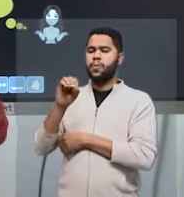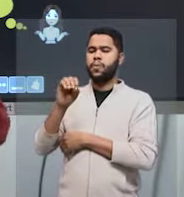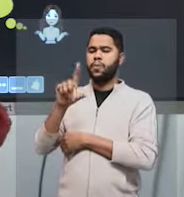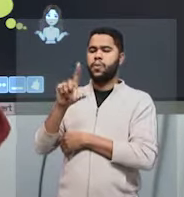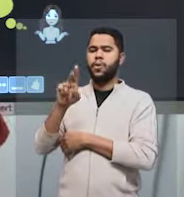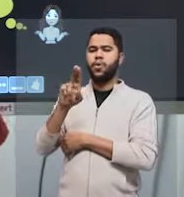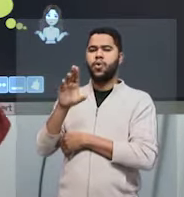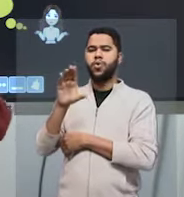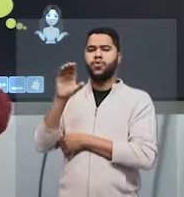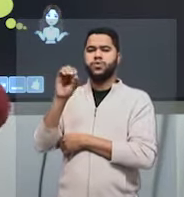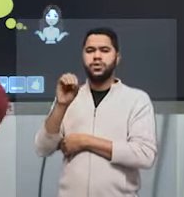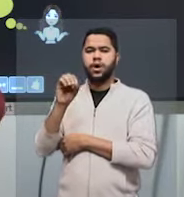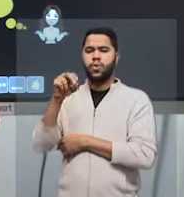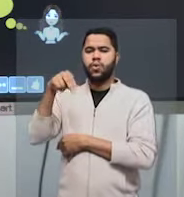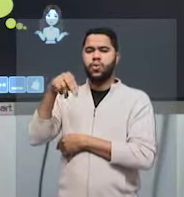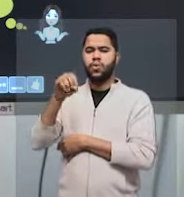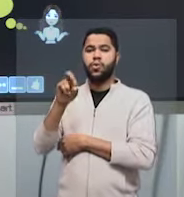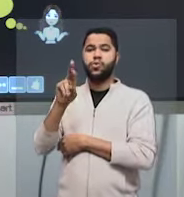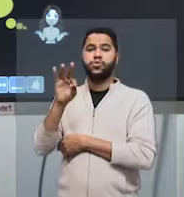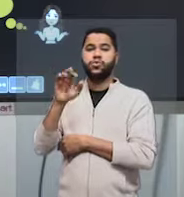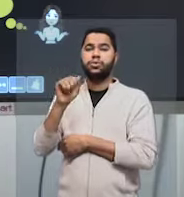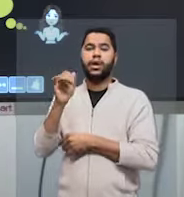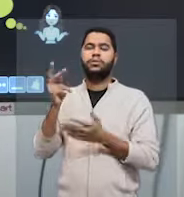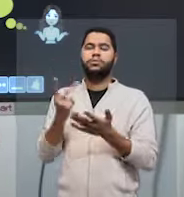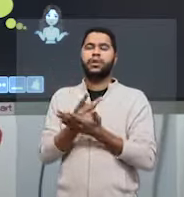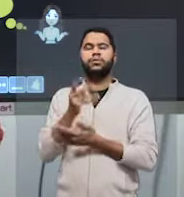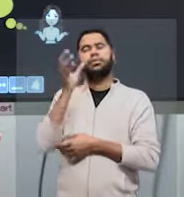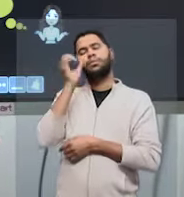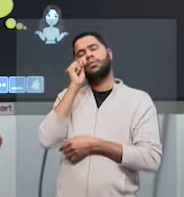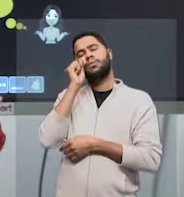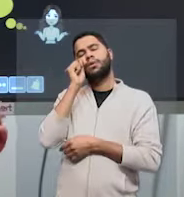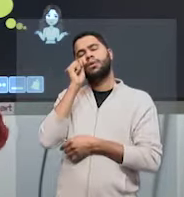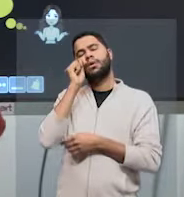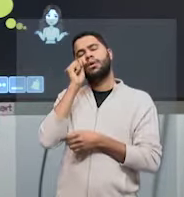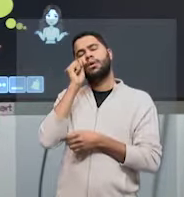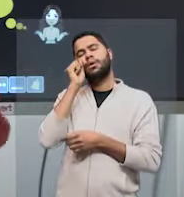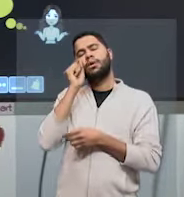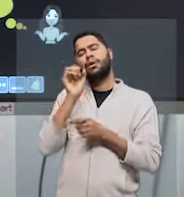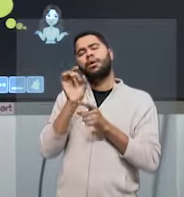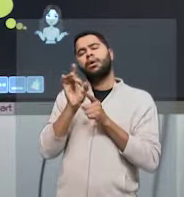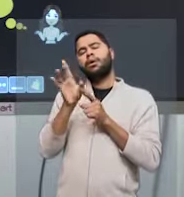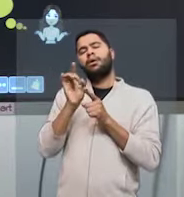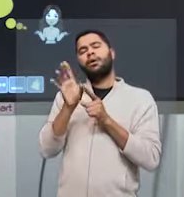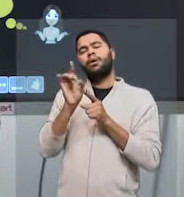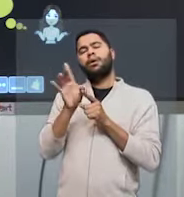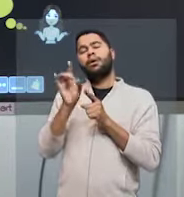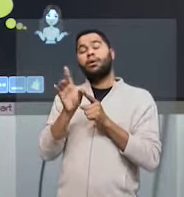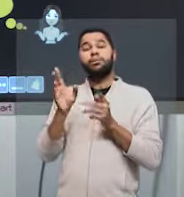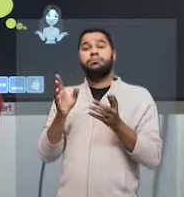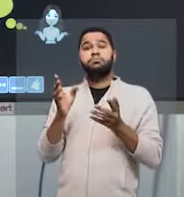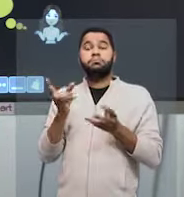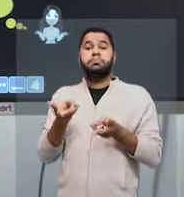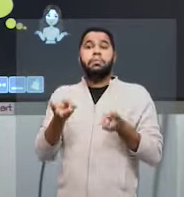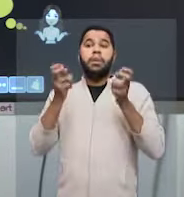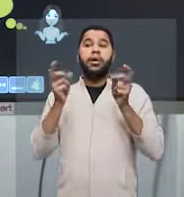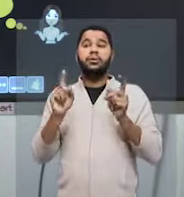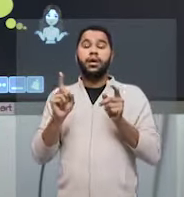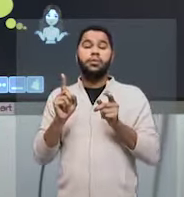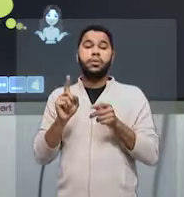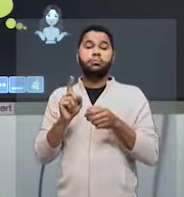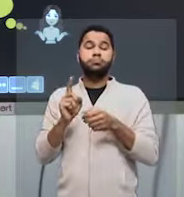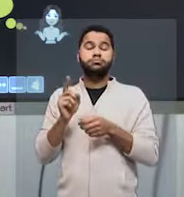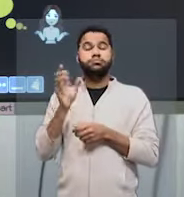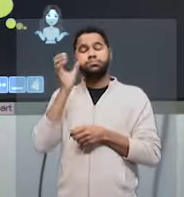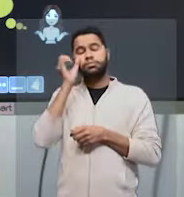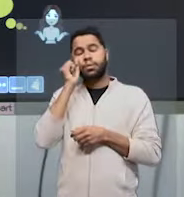uma ejaculação espontânea, sem o menino perceber, ele ejacula, geralmente de noite,